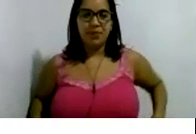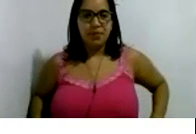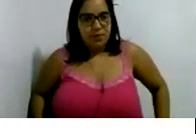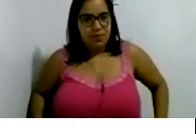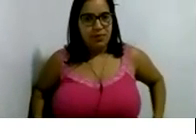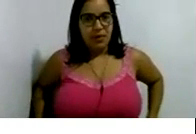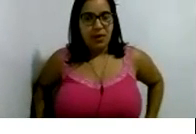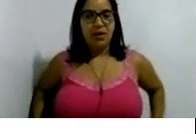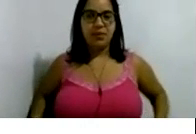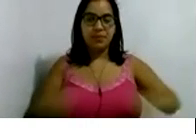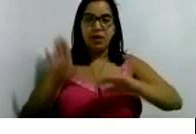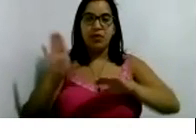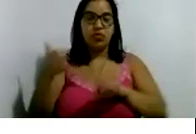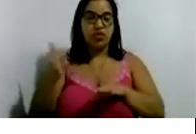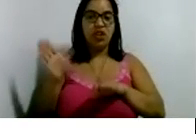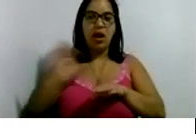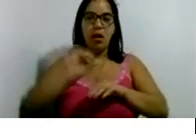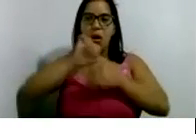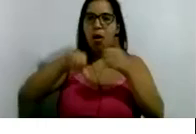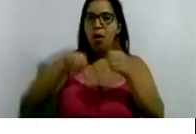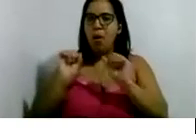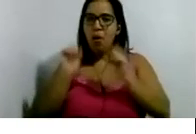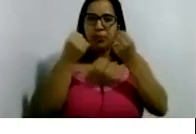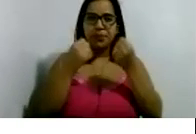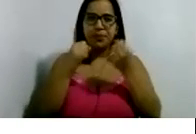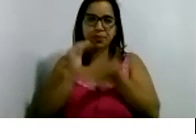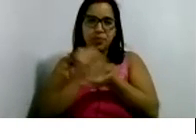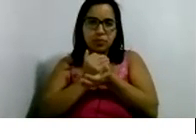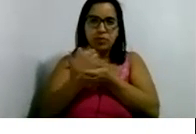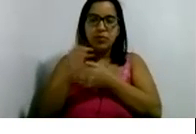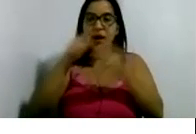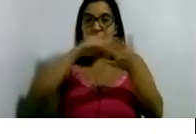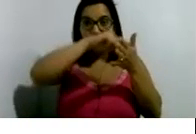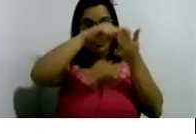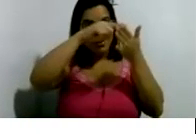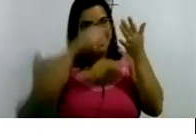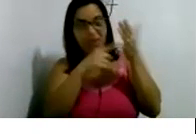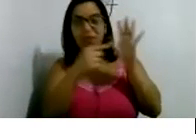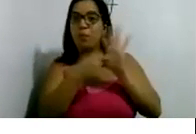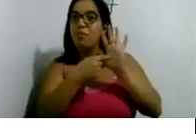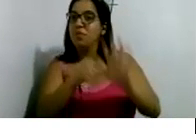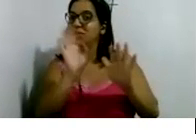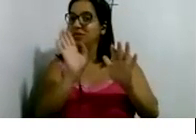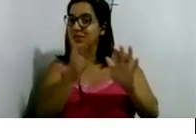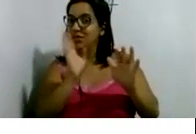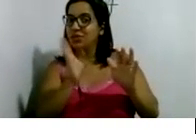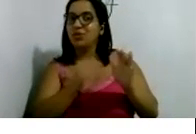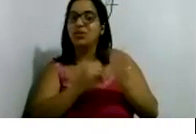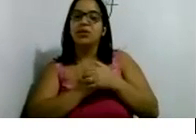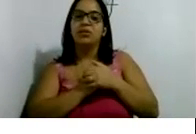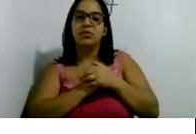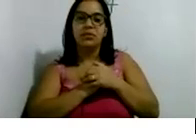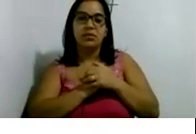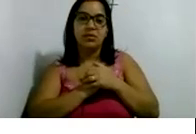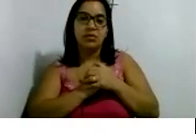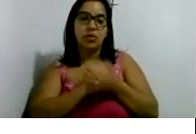tem reflexo. Então, os primórdios dos dedos já aparecem.